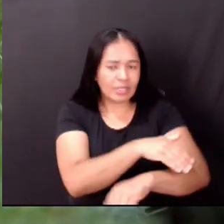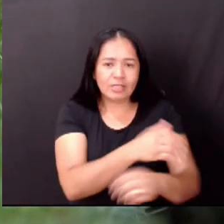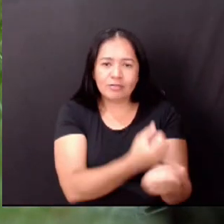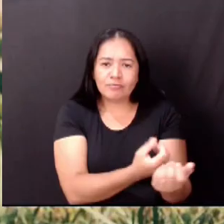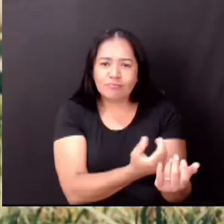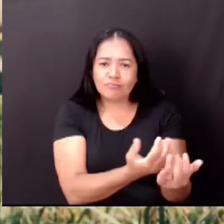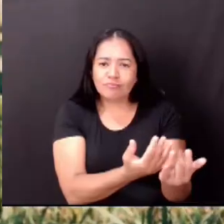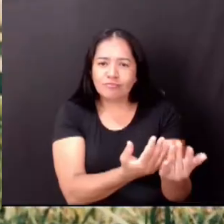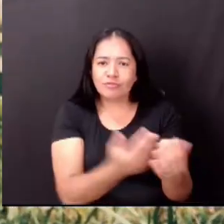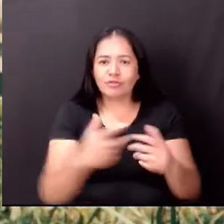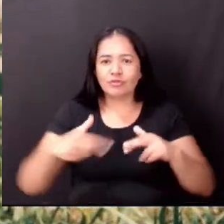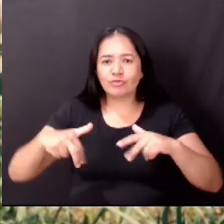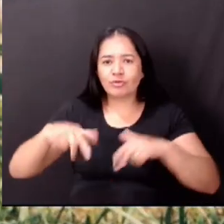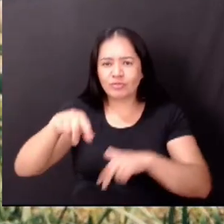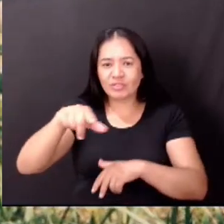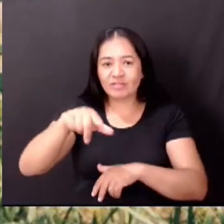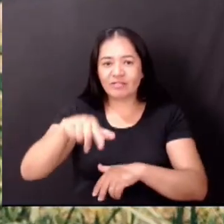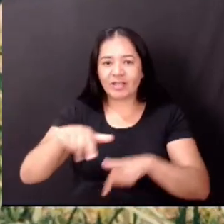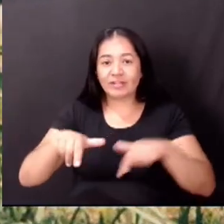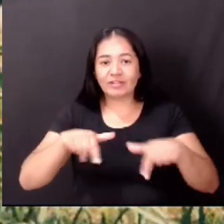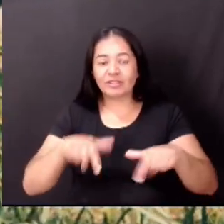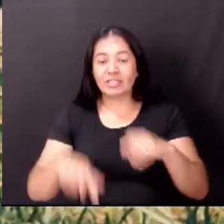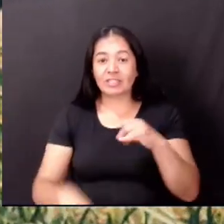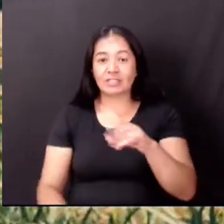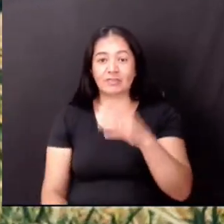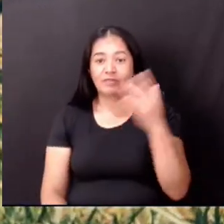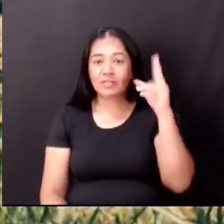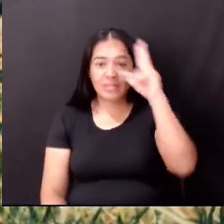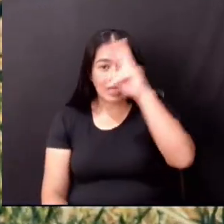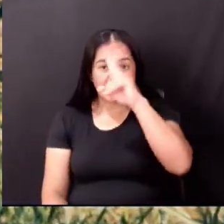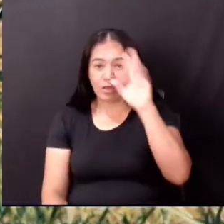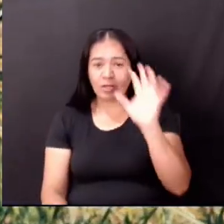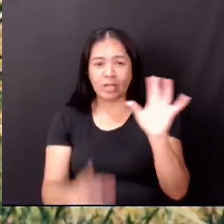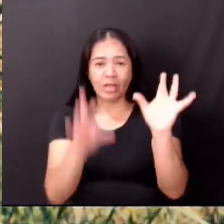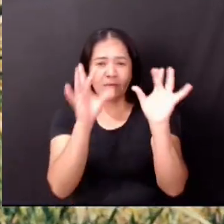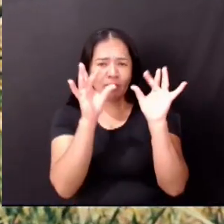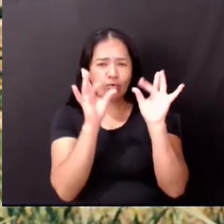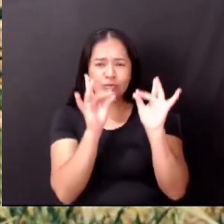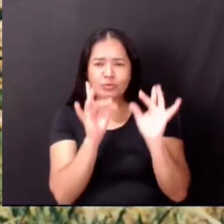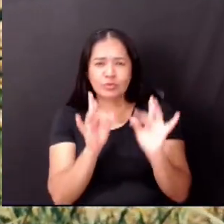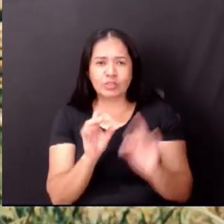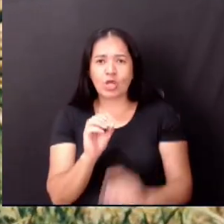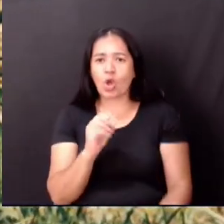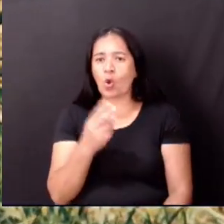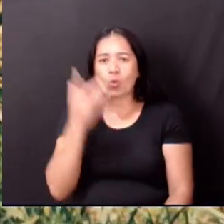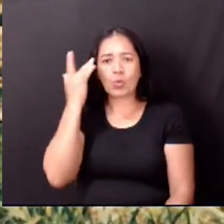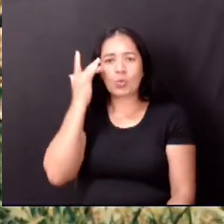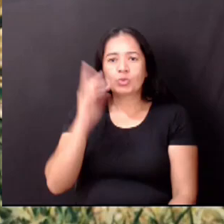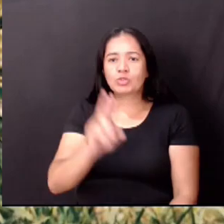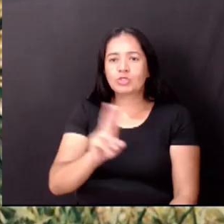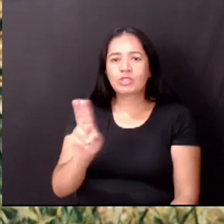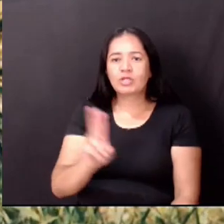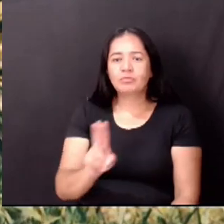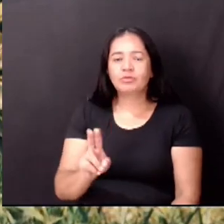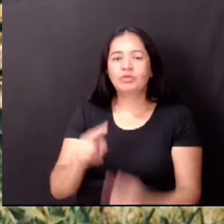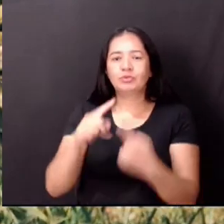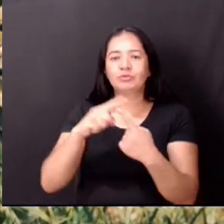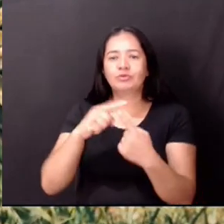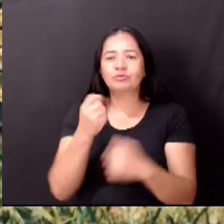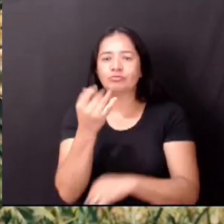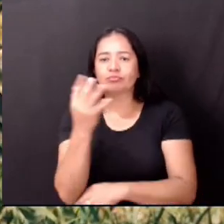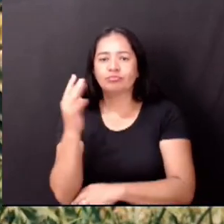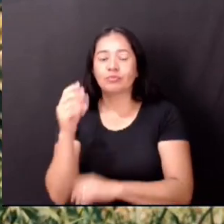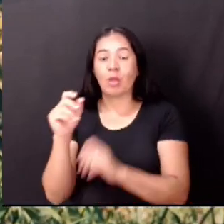trabalho? Se você não se lembra dos detalhes ou sequer sabe o nome das espécies, é possível que também esteja